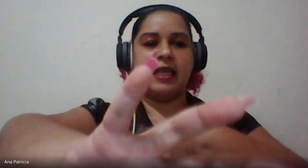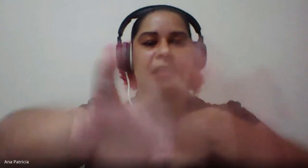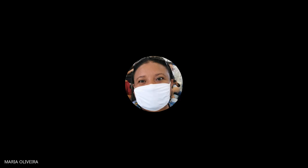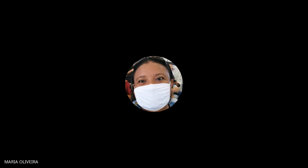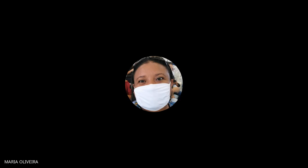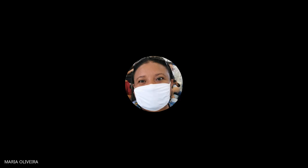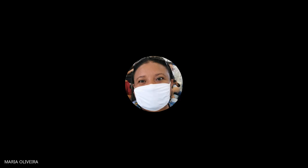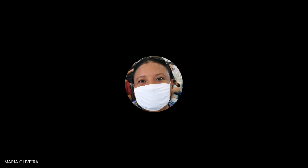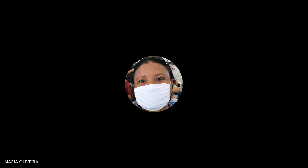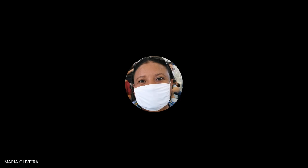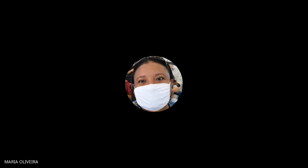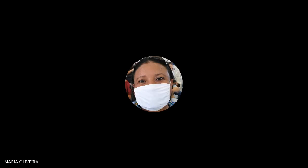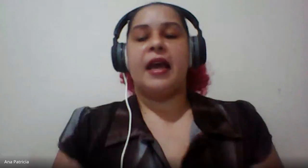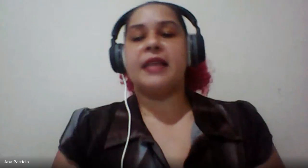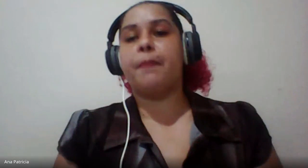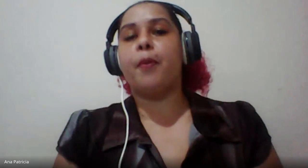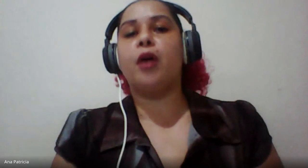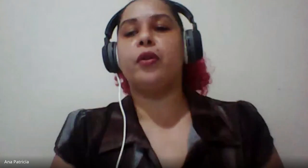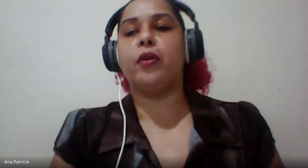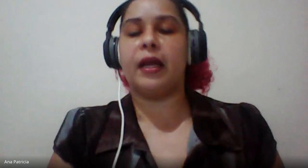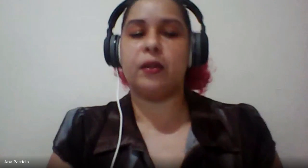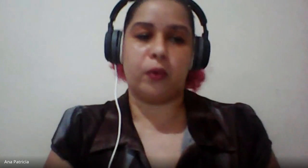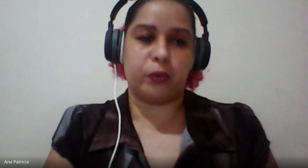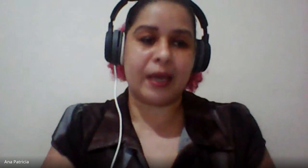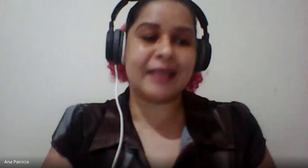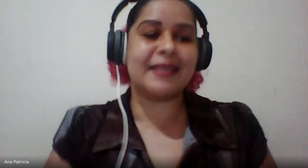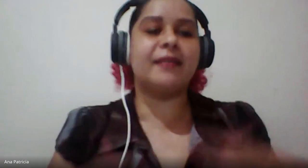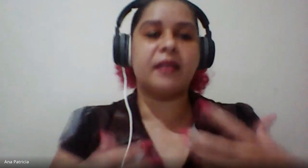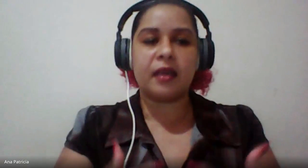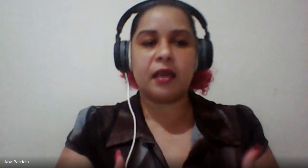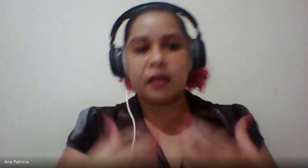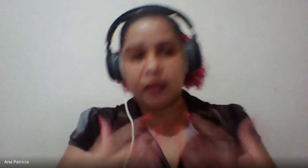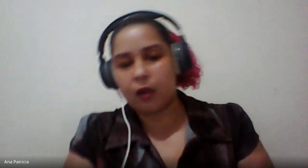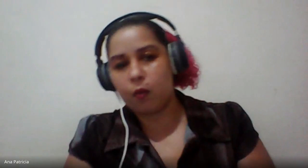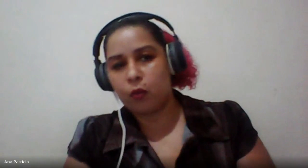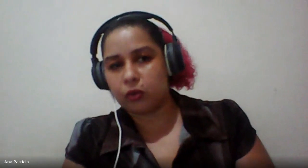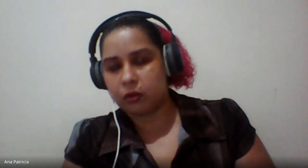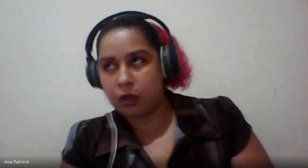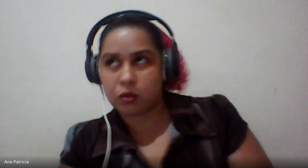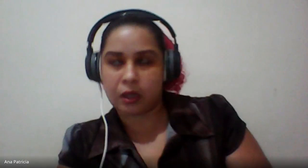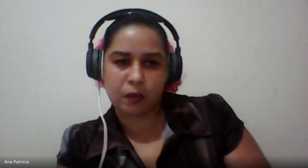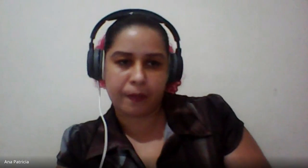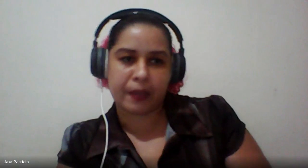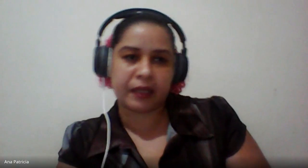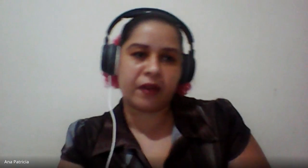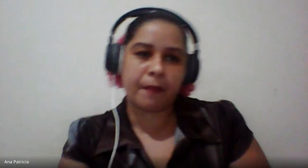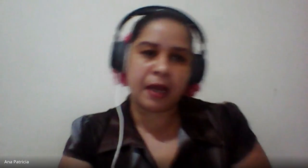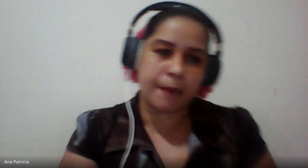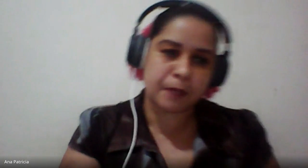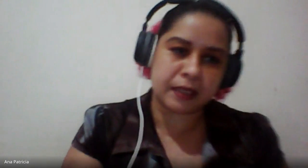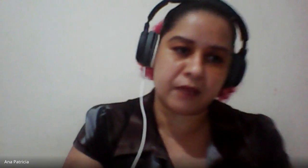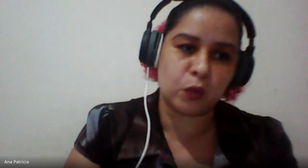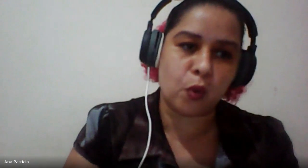assim, volta. É se pôr no lugar do outro, é sentir e entender o mundo, não só da sua perspectiva, mas